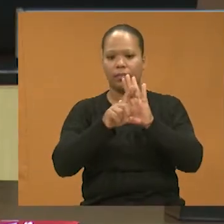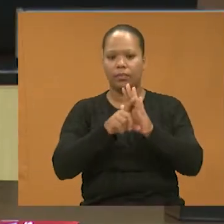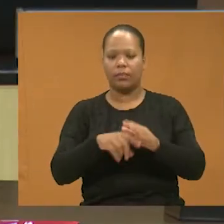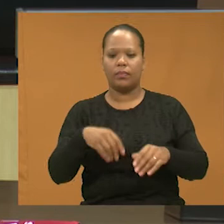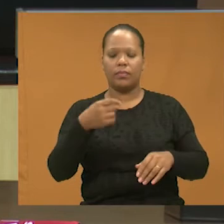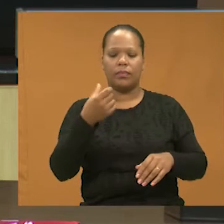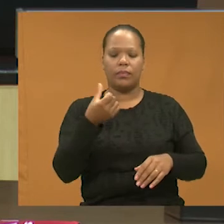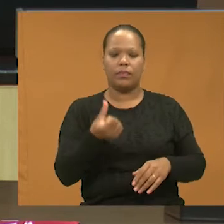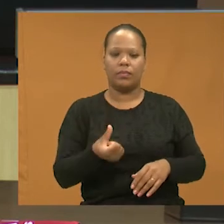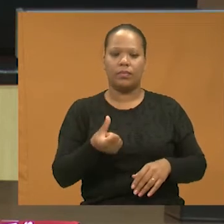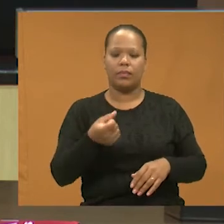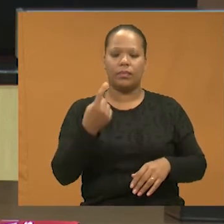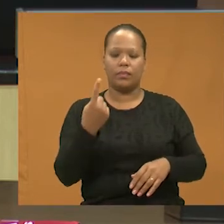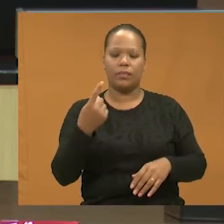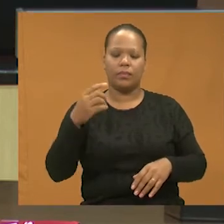número